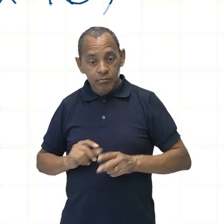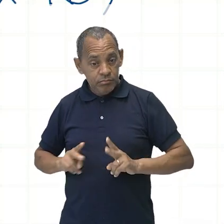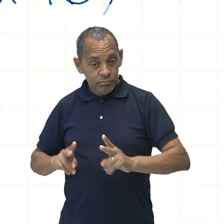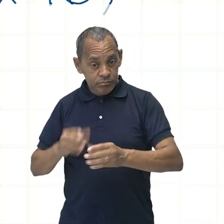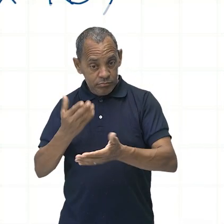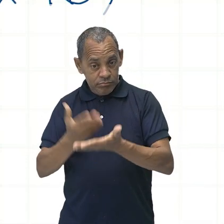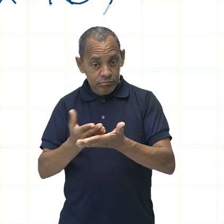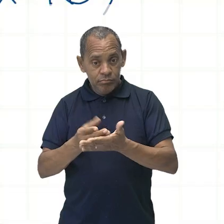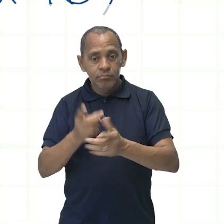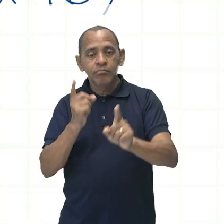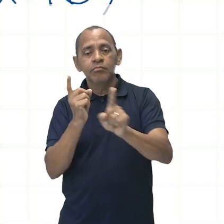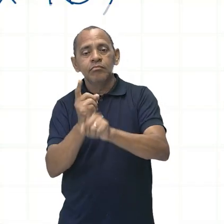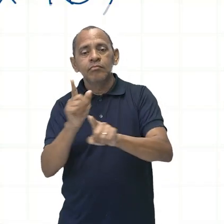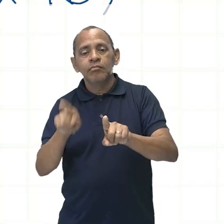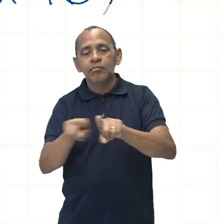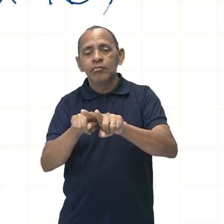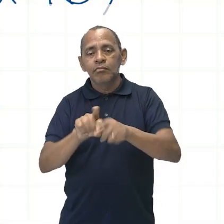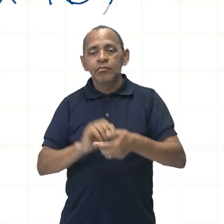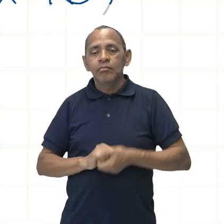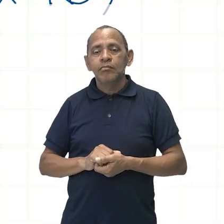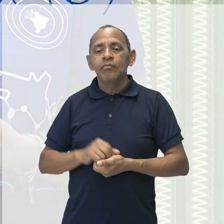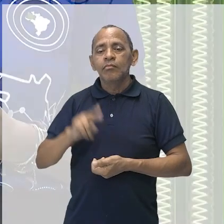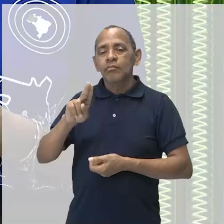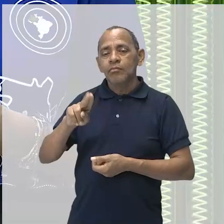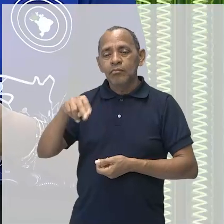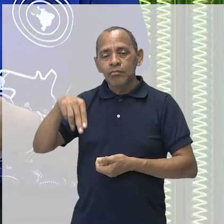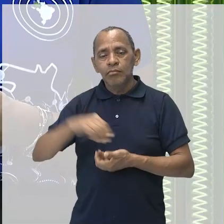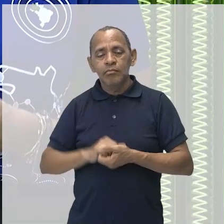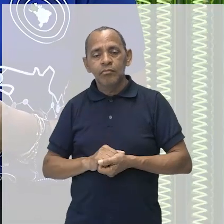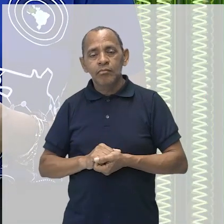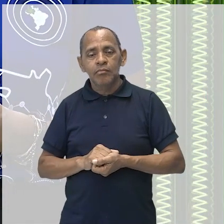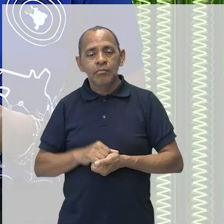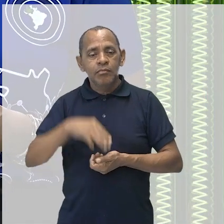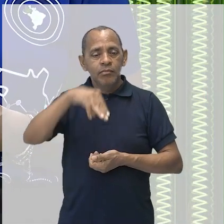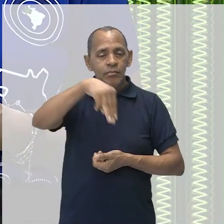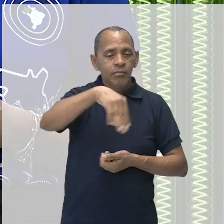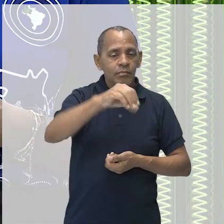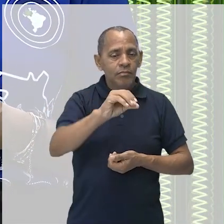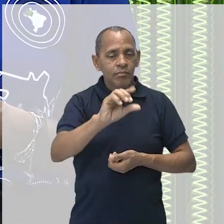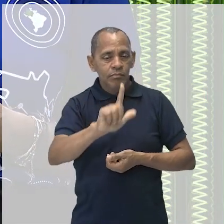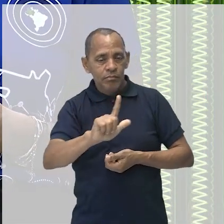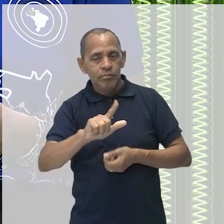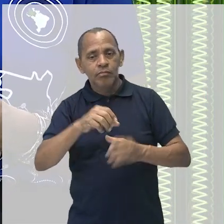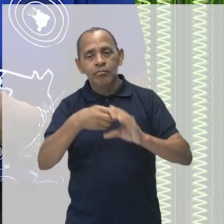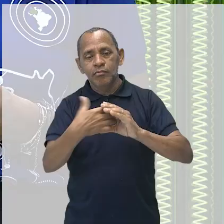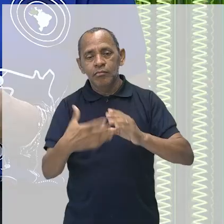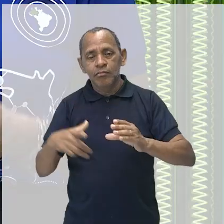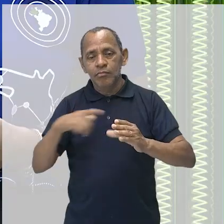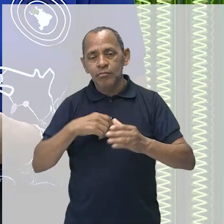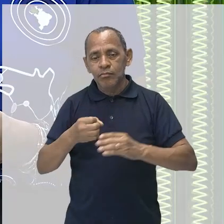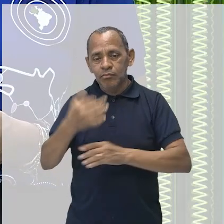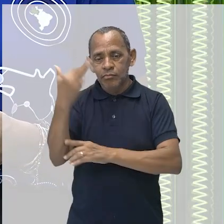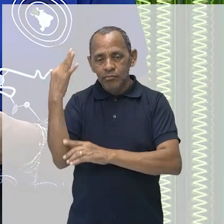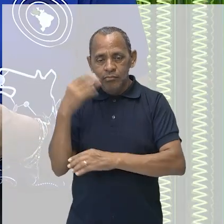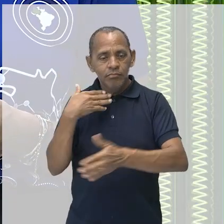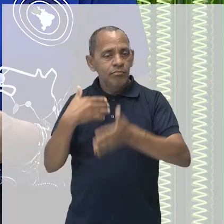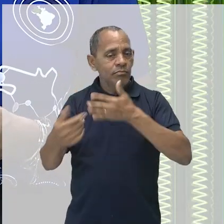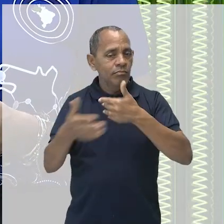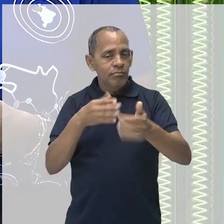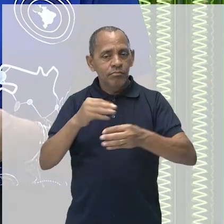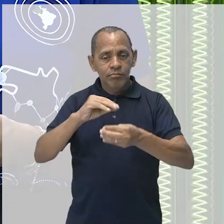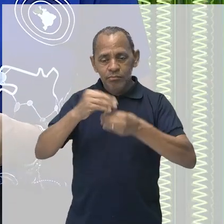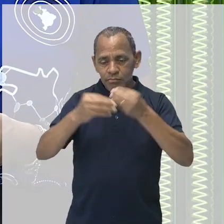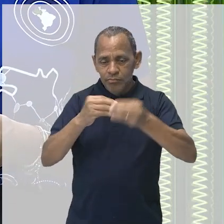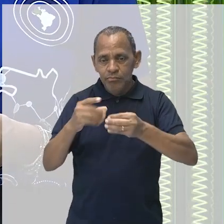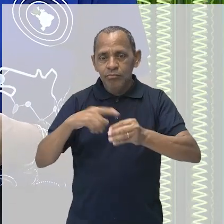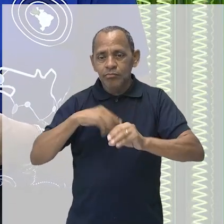para identificar uma nova unidade de medida, que é o mol. O mol é definido como a quantidade de qualquer substância que